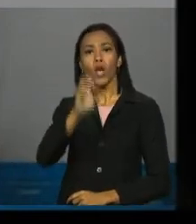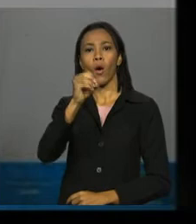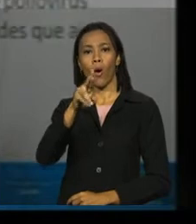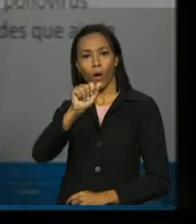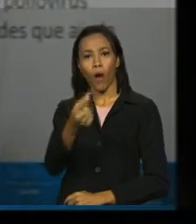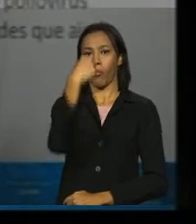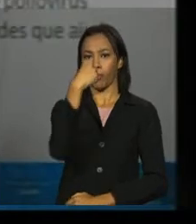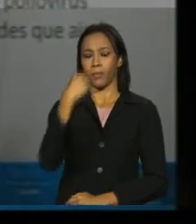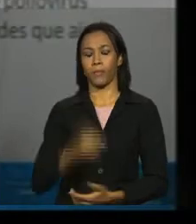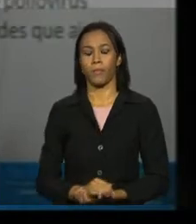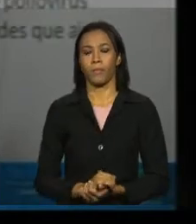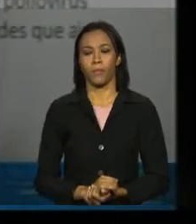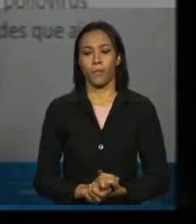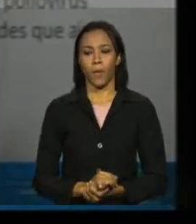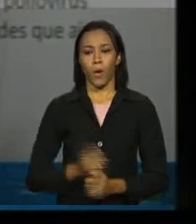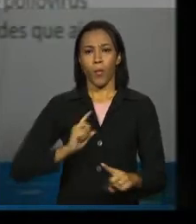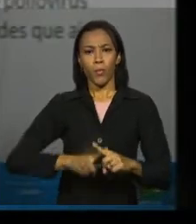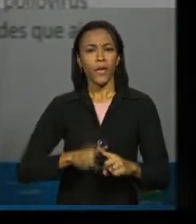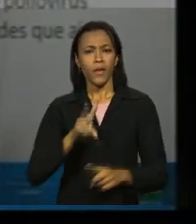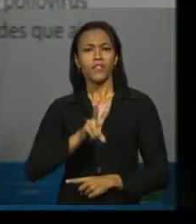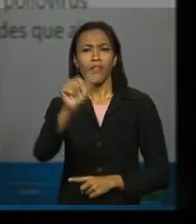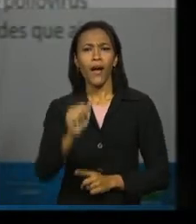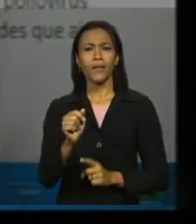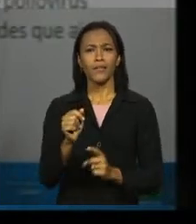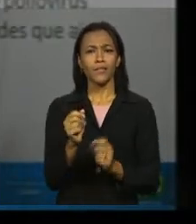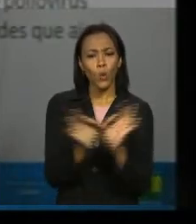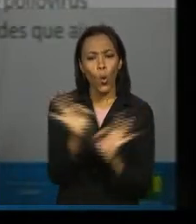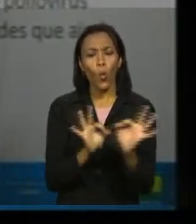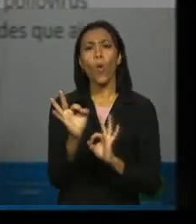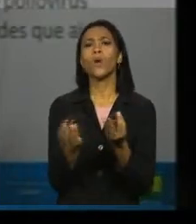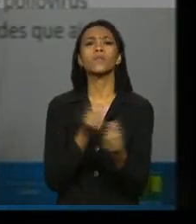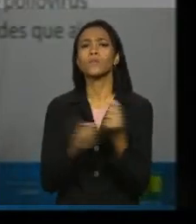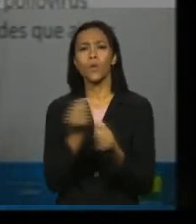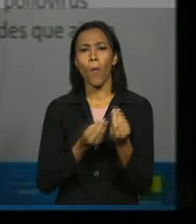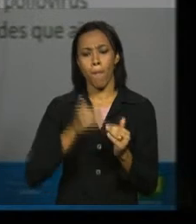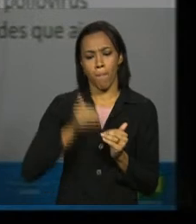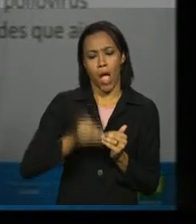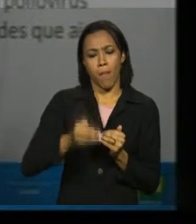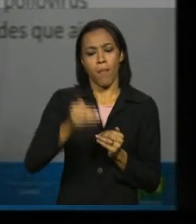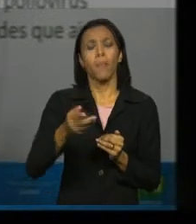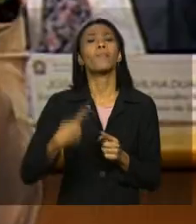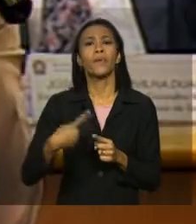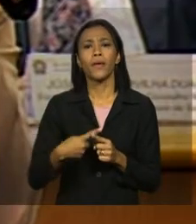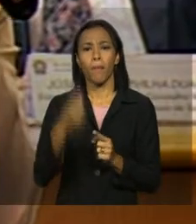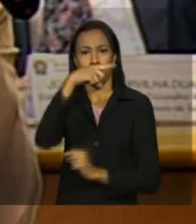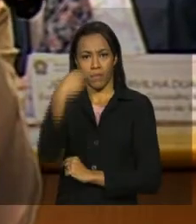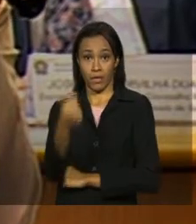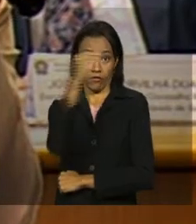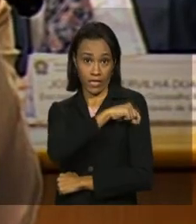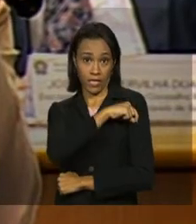pode passar por que que a gente vai fazer esse esquema combinado né esse esquema sequencial o que a